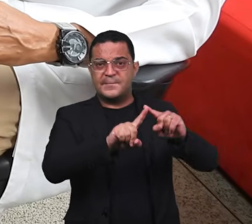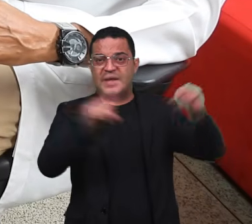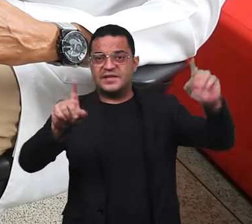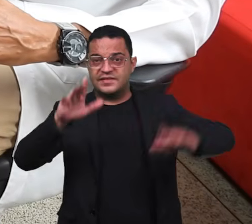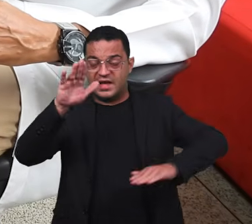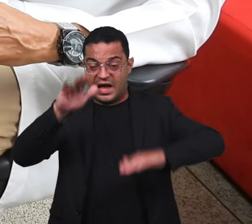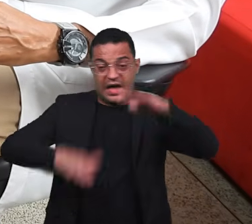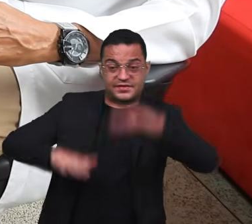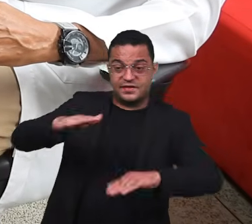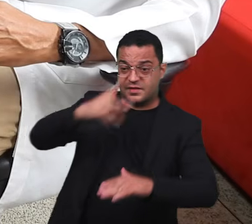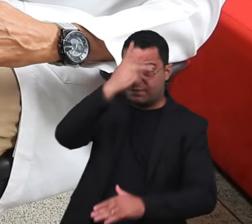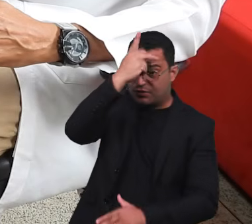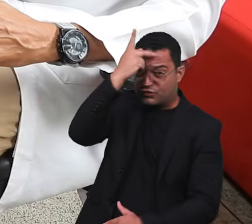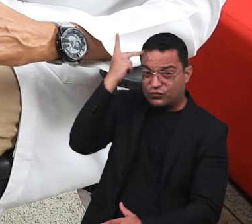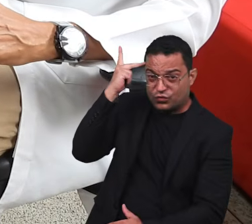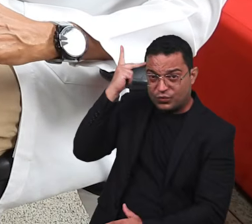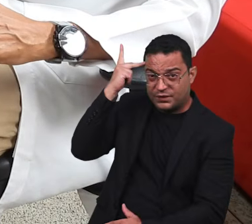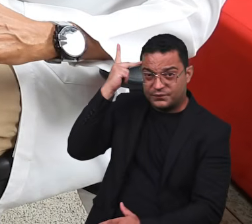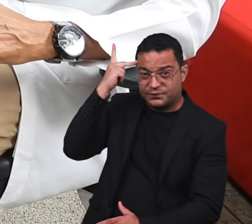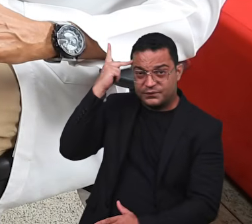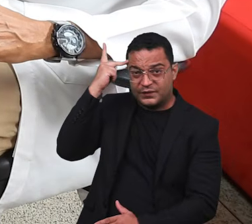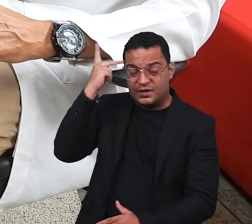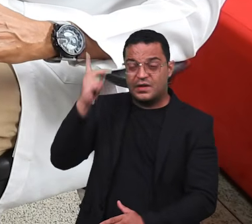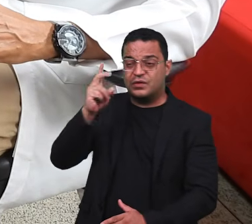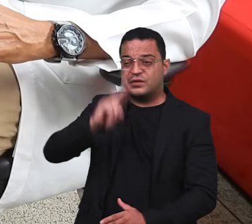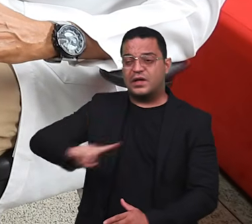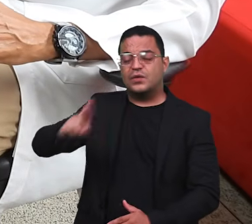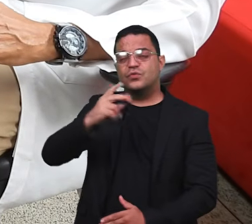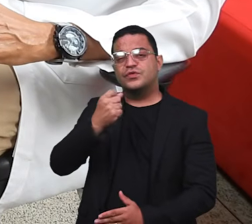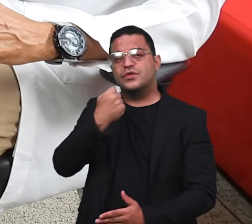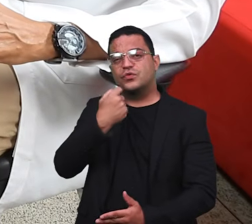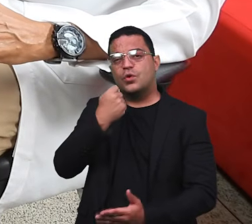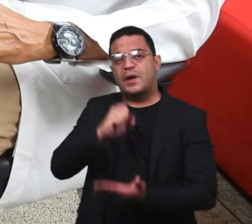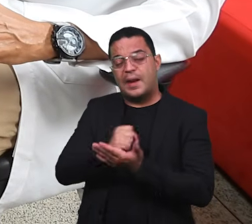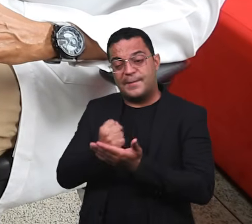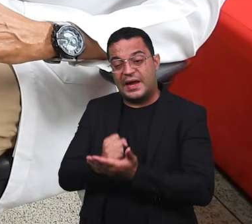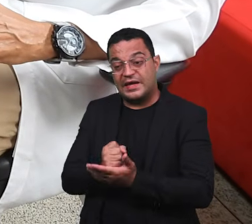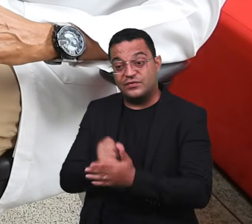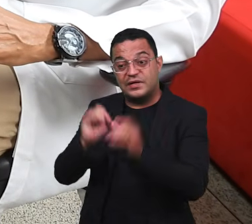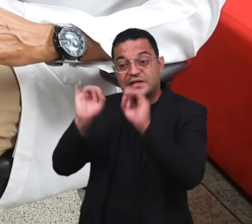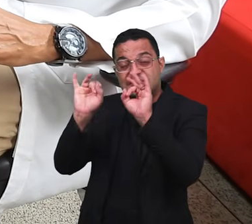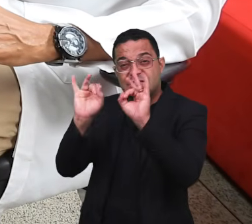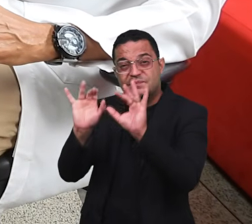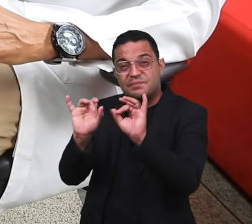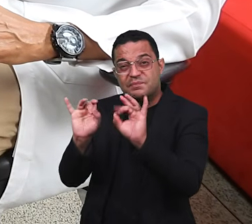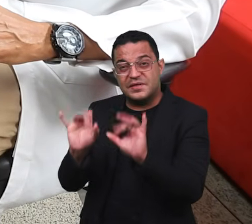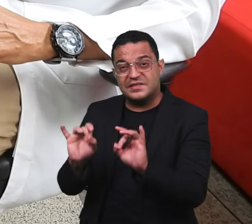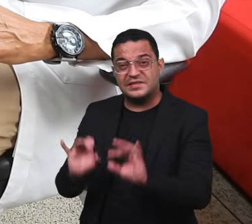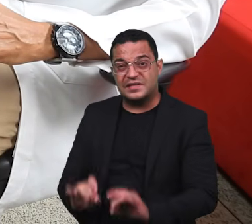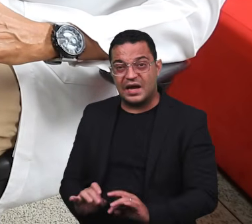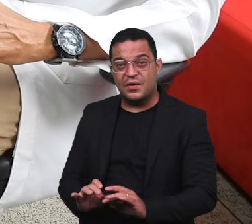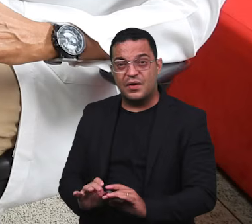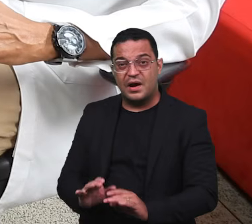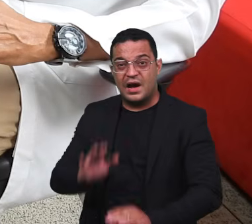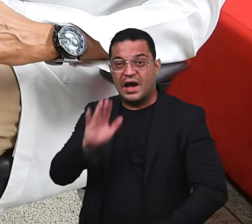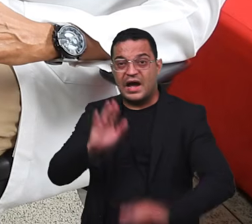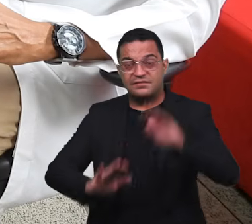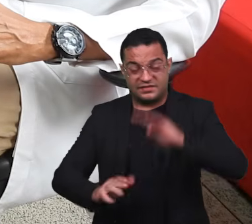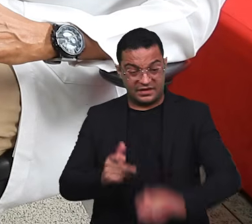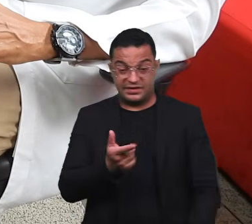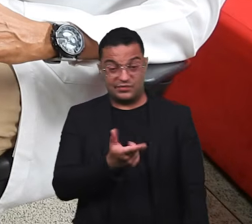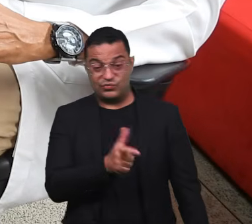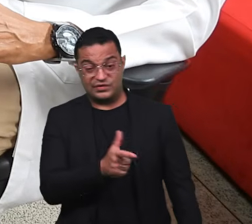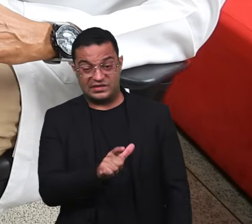uma medicação muito específica que nós não temos. A pessoa fica sem a medicação e às vezes 2, 3 dias de seminário pode